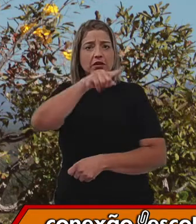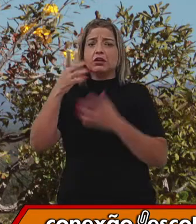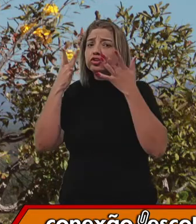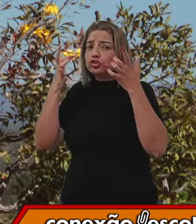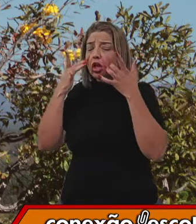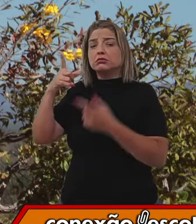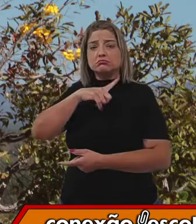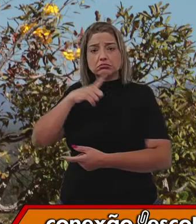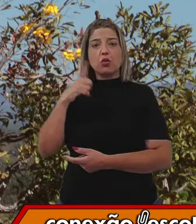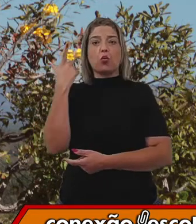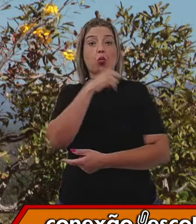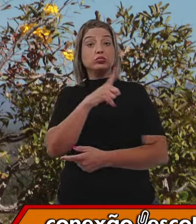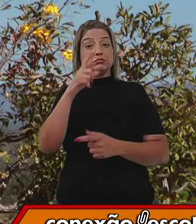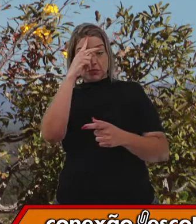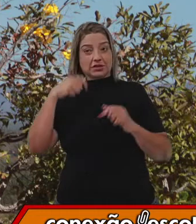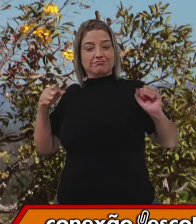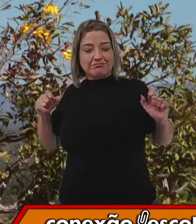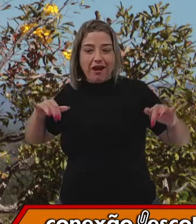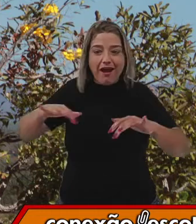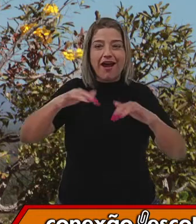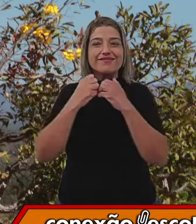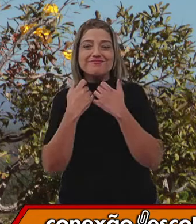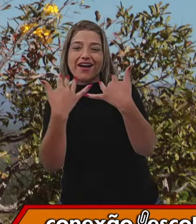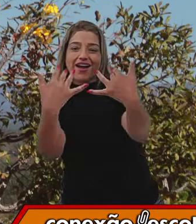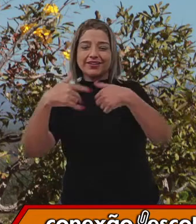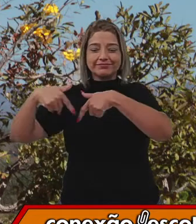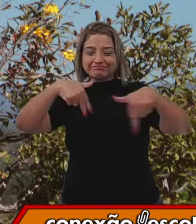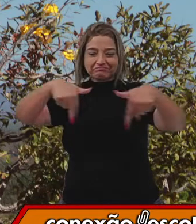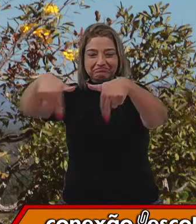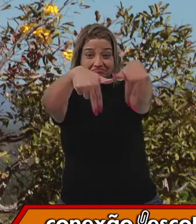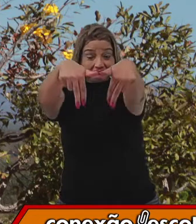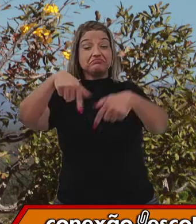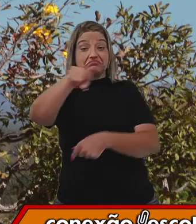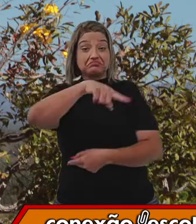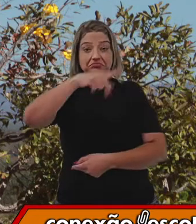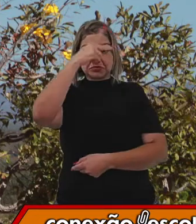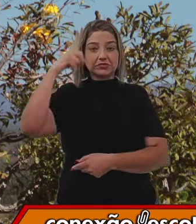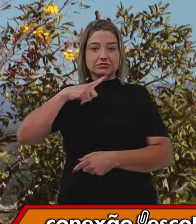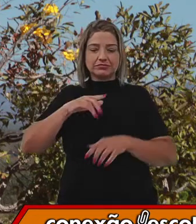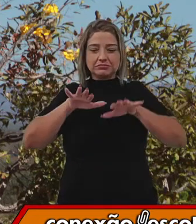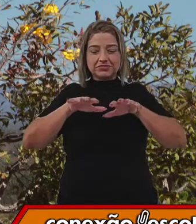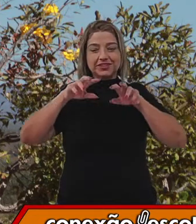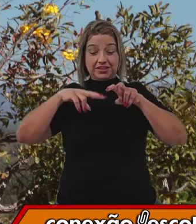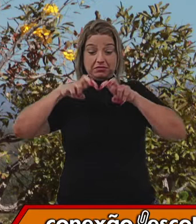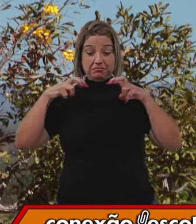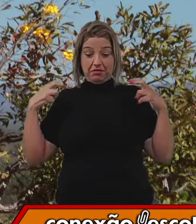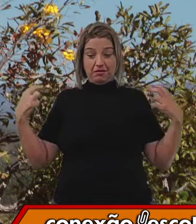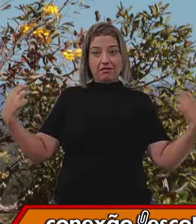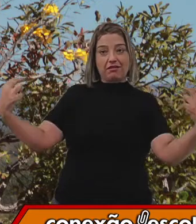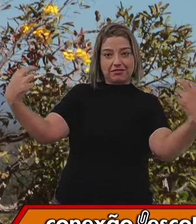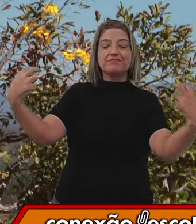avança parcialmente sobre a plateia. O público ocupa 3 lados da seção projetada desse palco. Já no